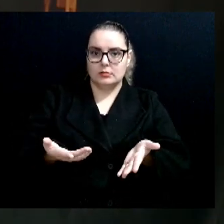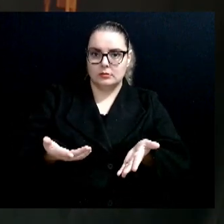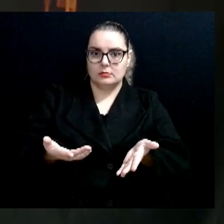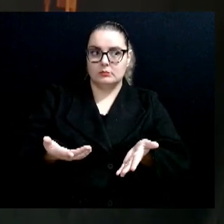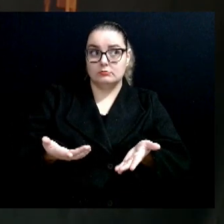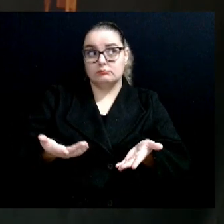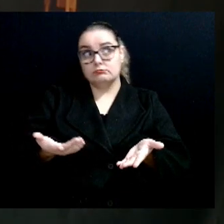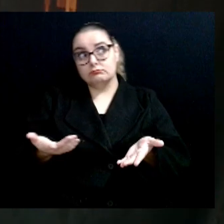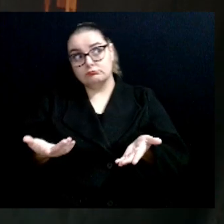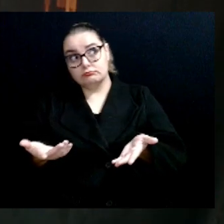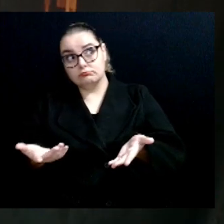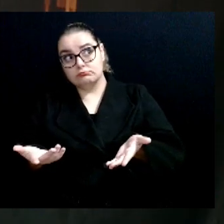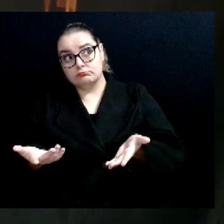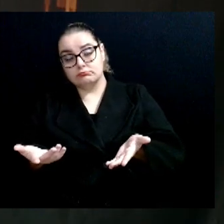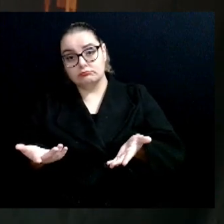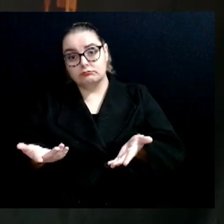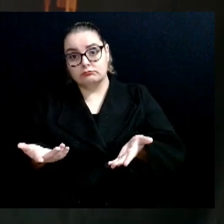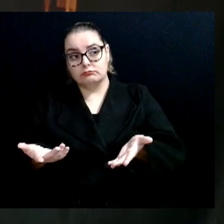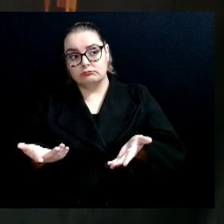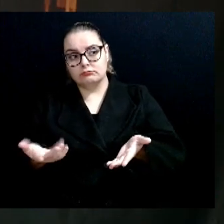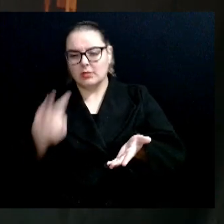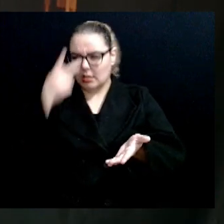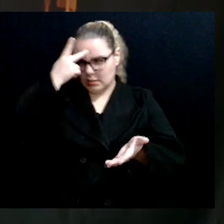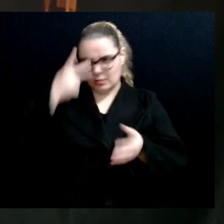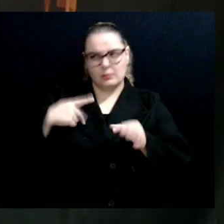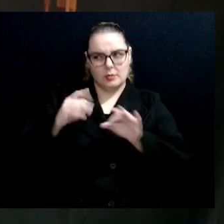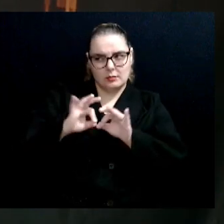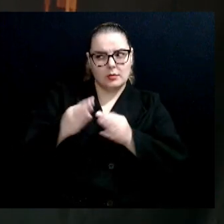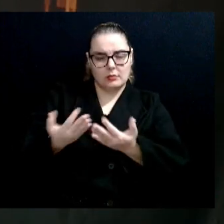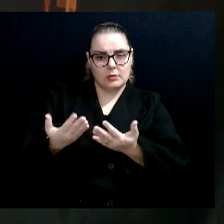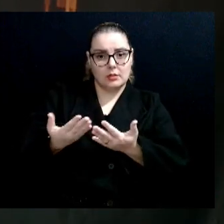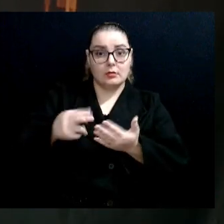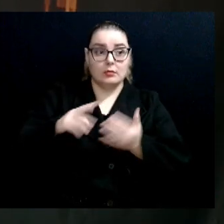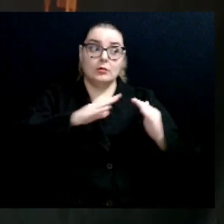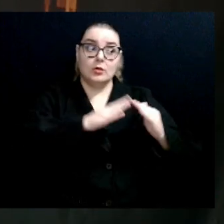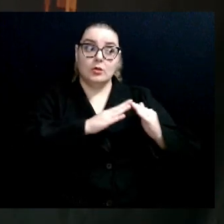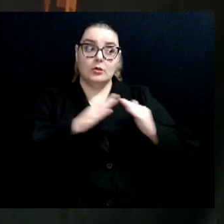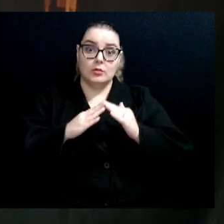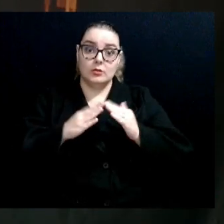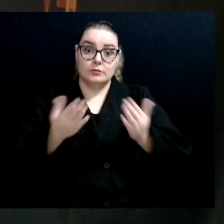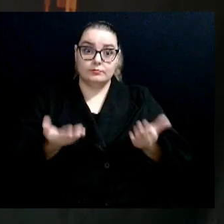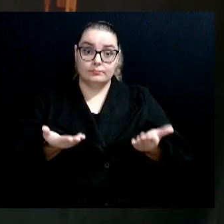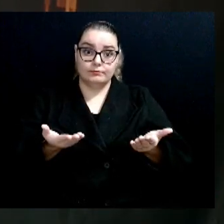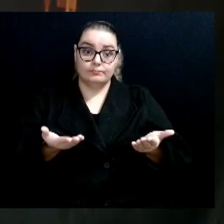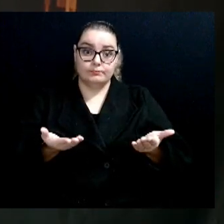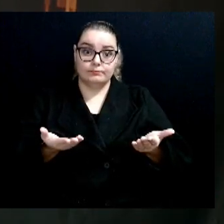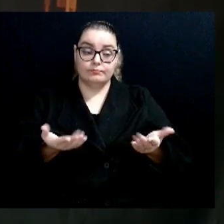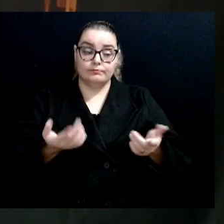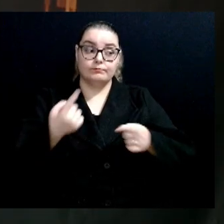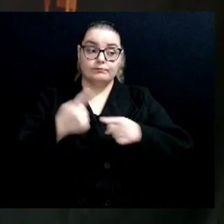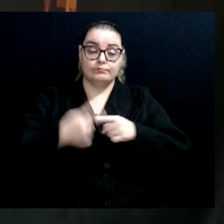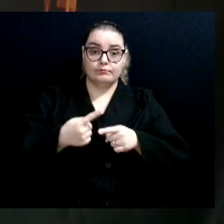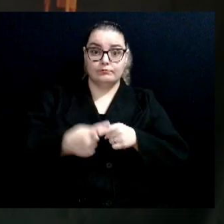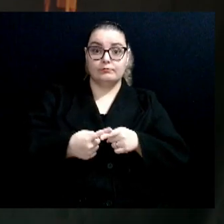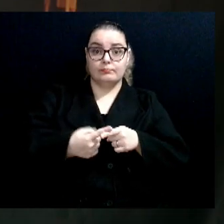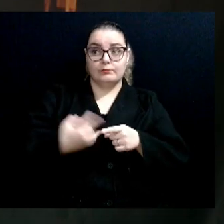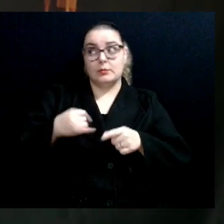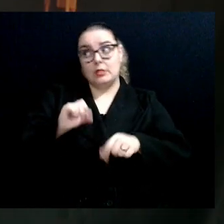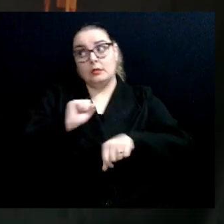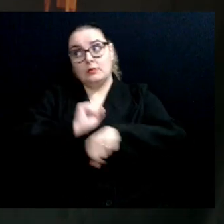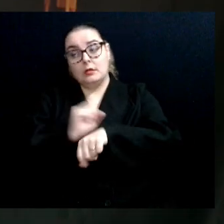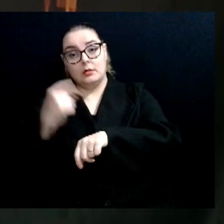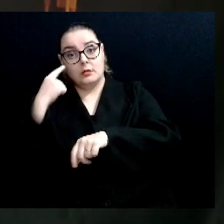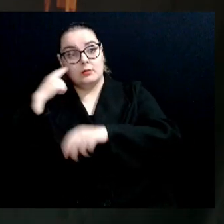parte, será que da própria família ou dos vizinhos? Porque se a gente parar para analisar,